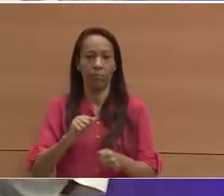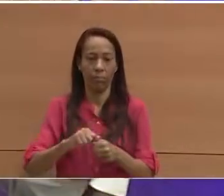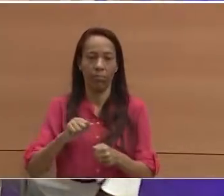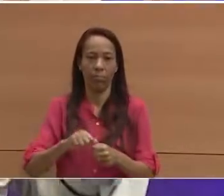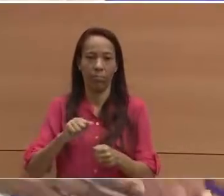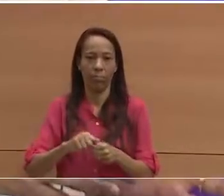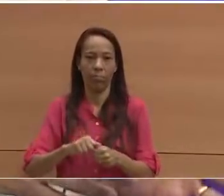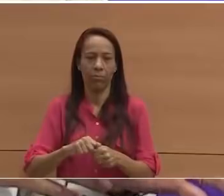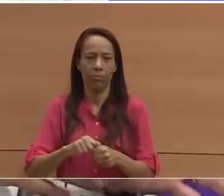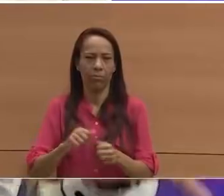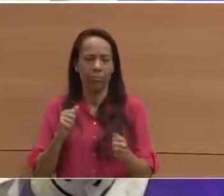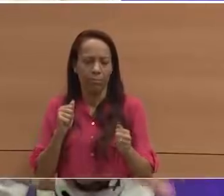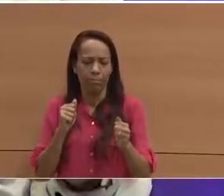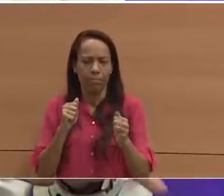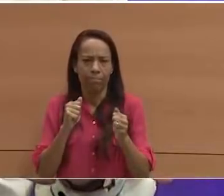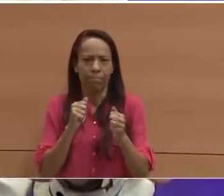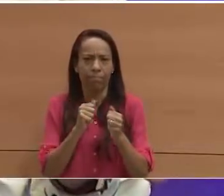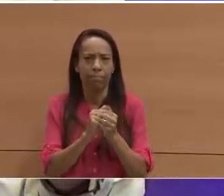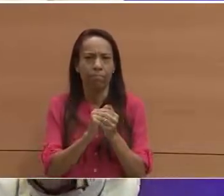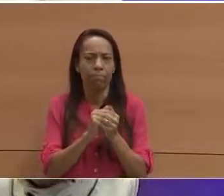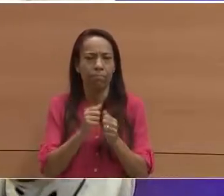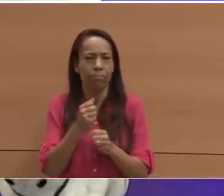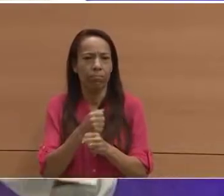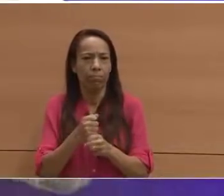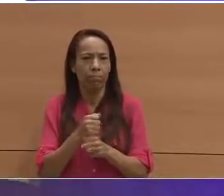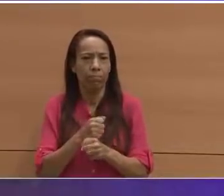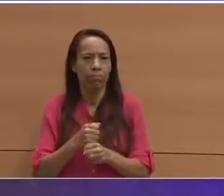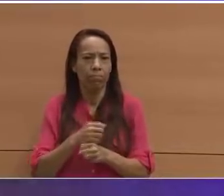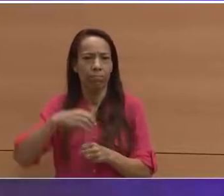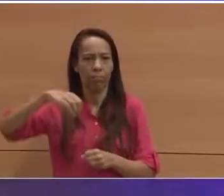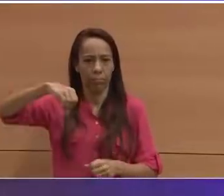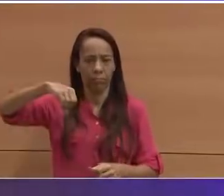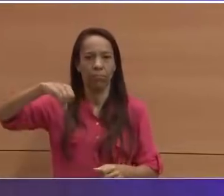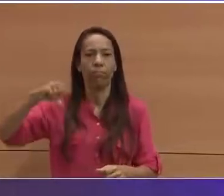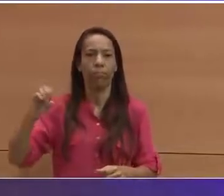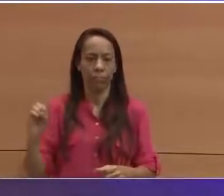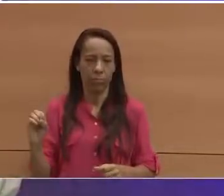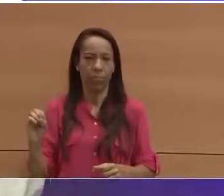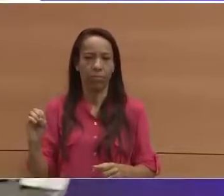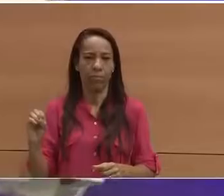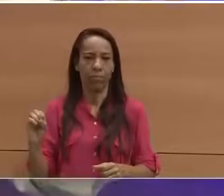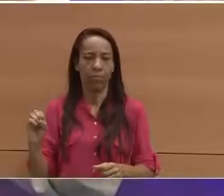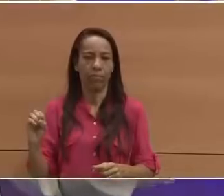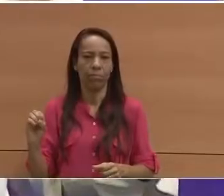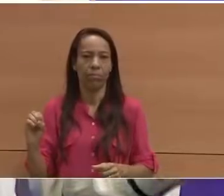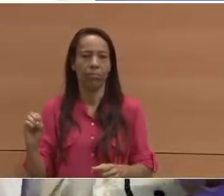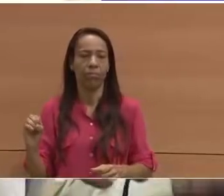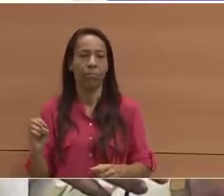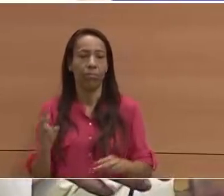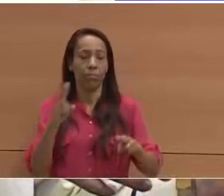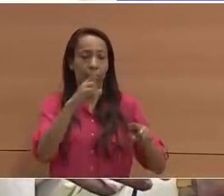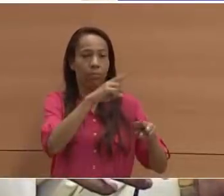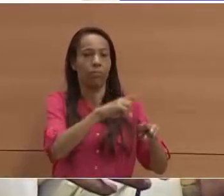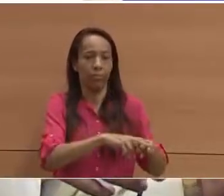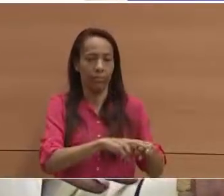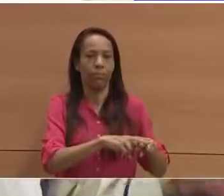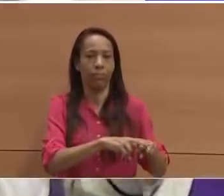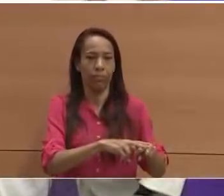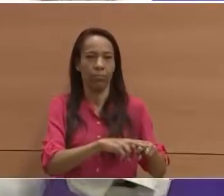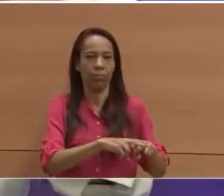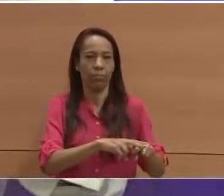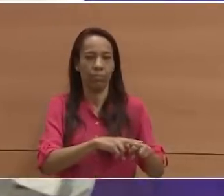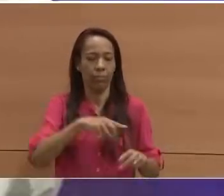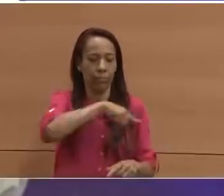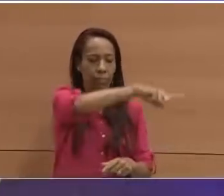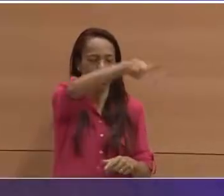do ano 90, ele foi exilado para a ilha de Patmos. Por